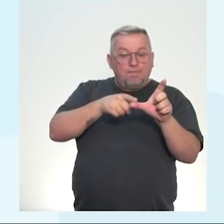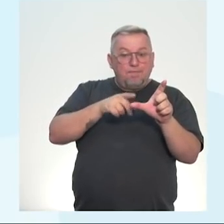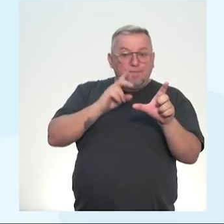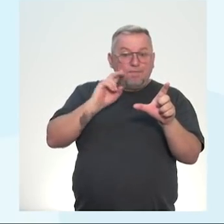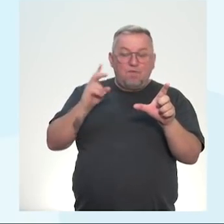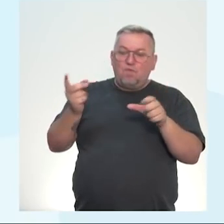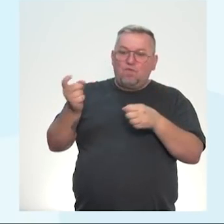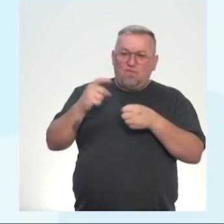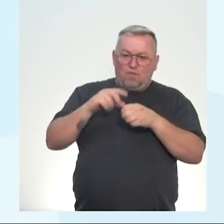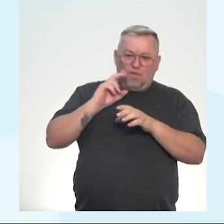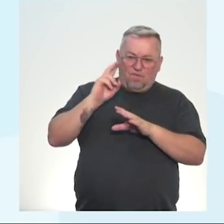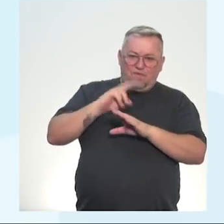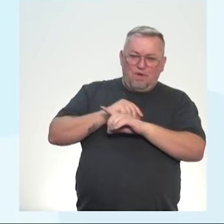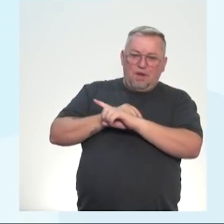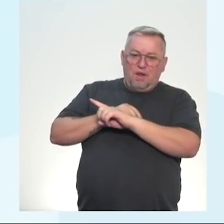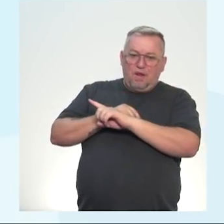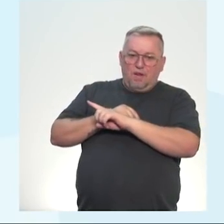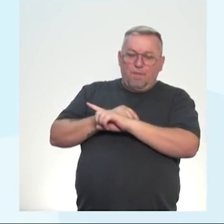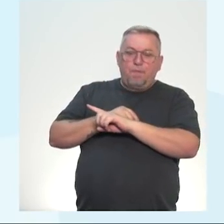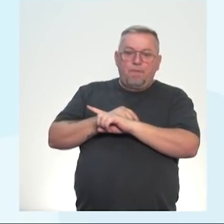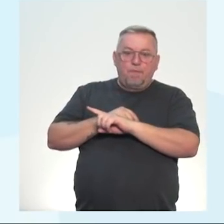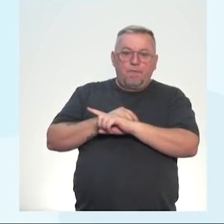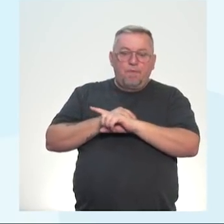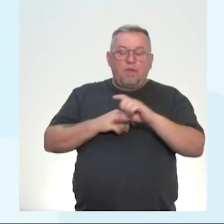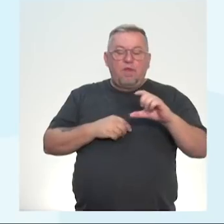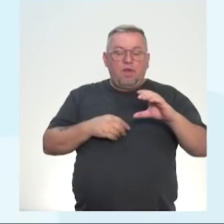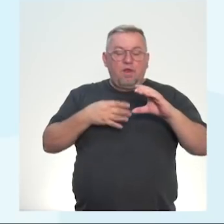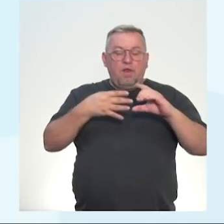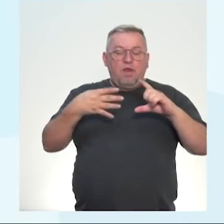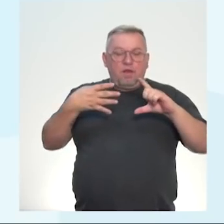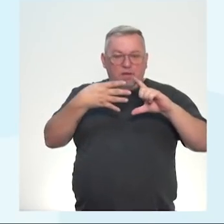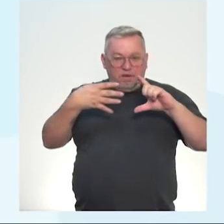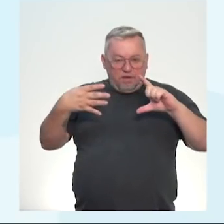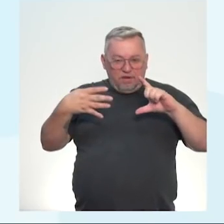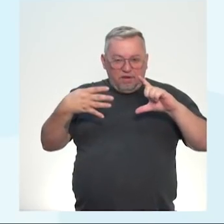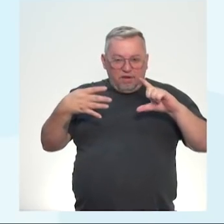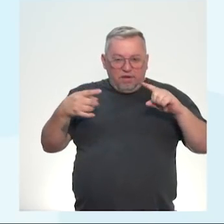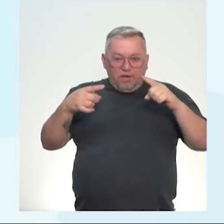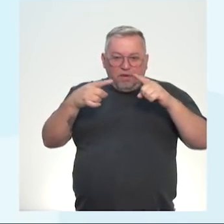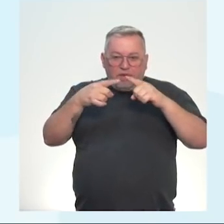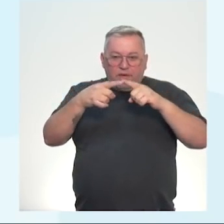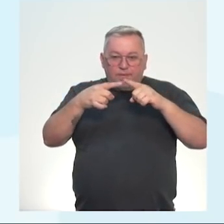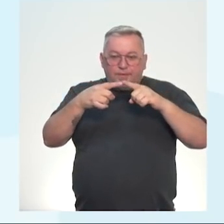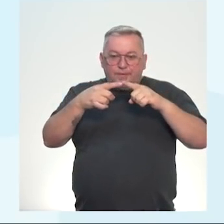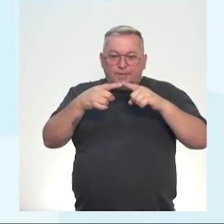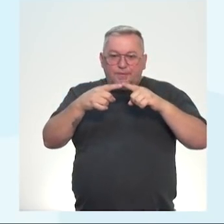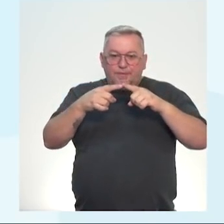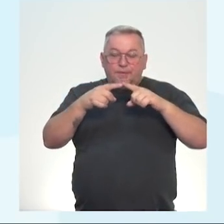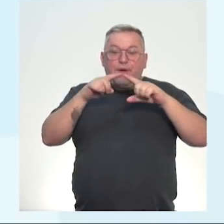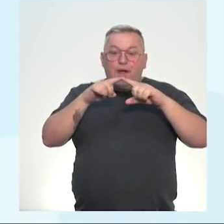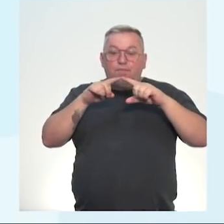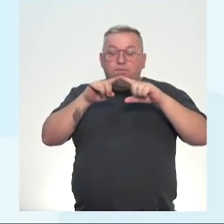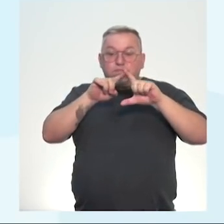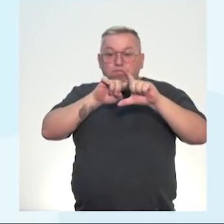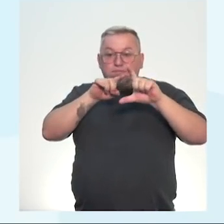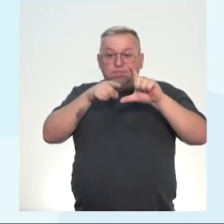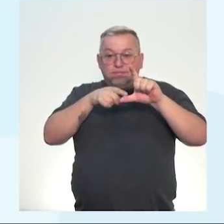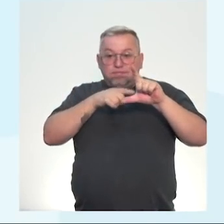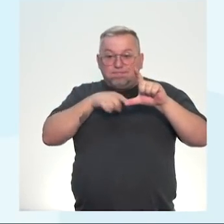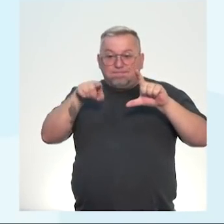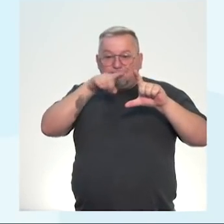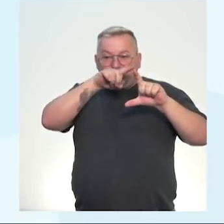voltar tudo aqui para vocês verem. Então, eu tenho os lados, o vértice, a diagonal e os ângulos. Todas